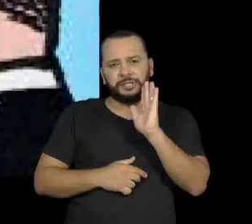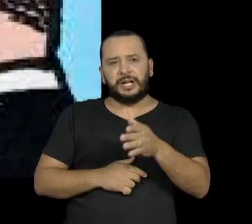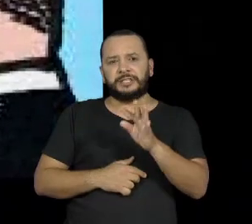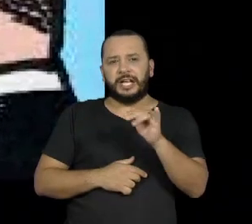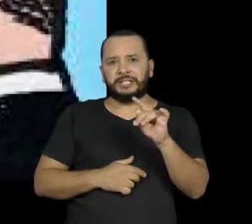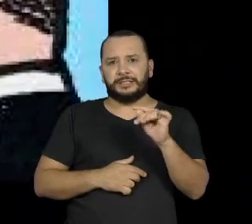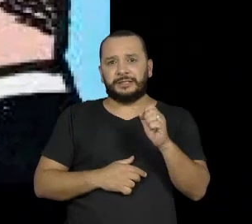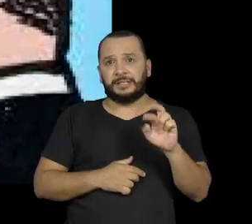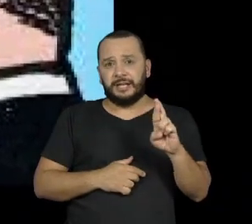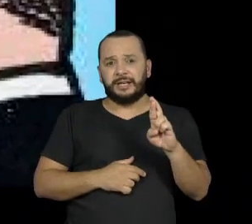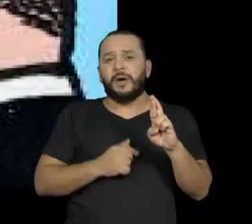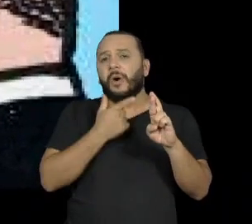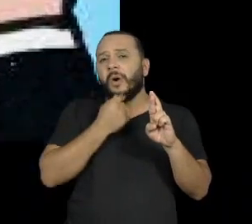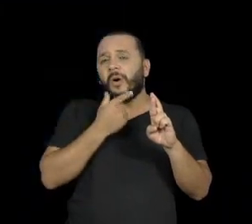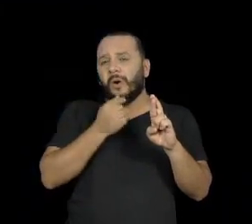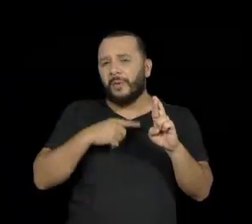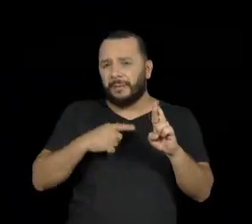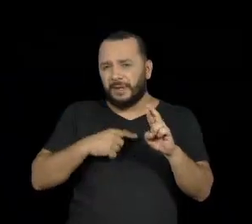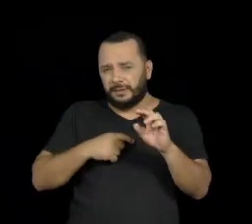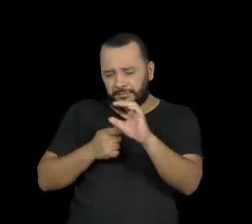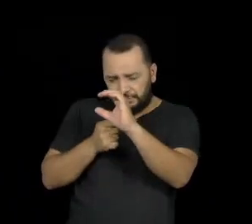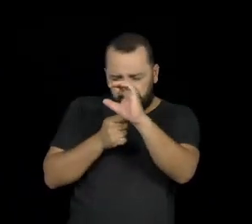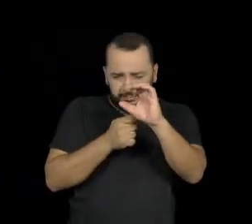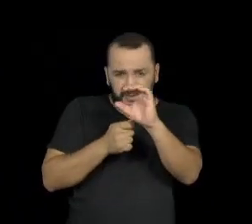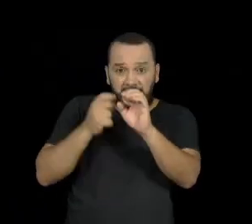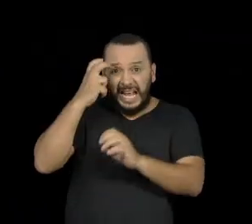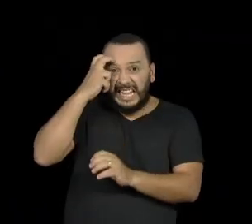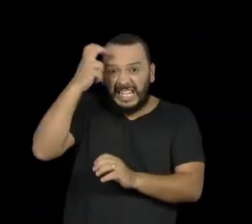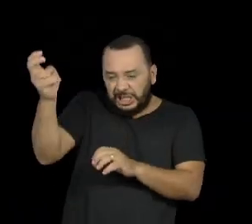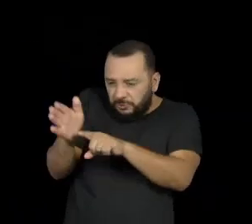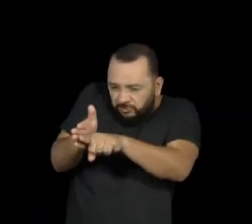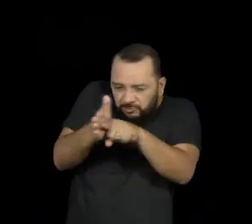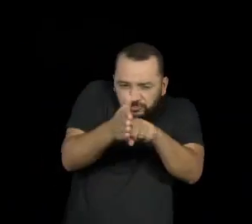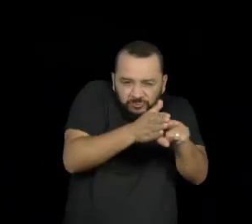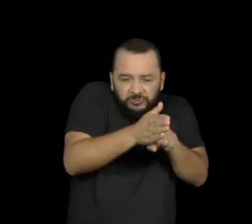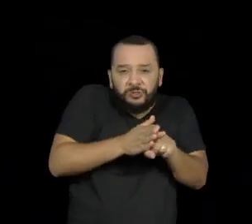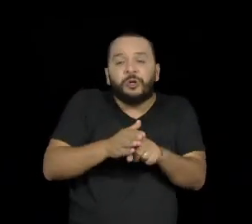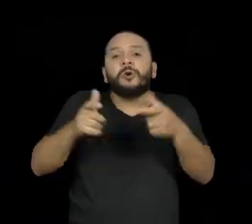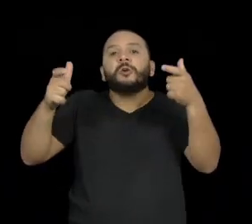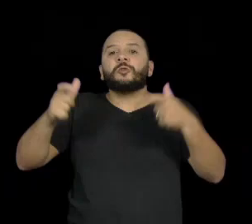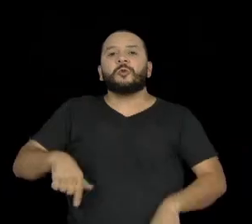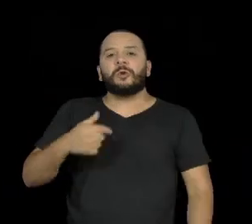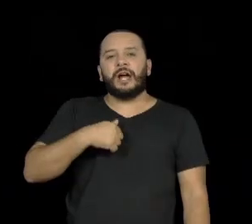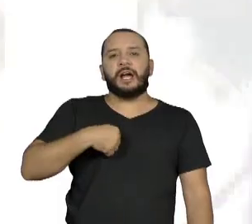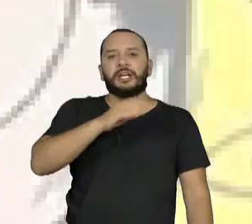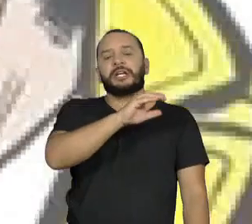É um detetive inteligente, valentão, da Chicago dos anos 30.